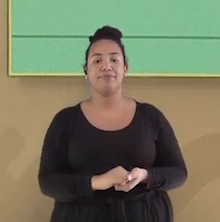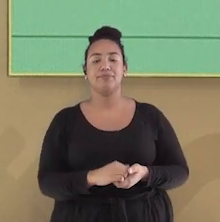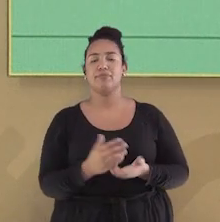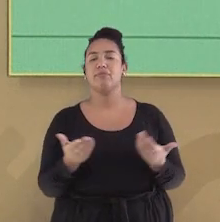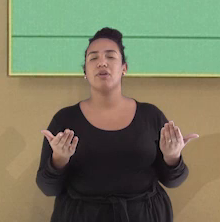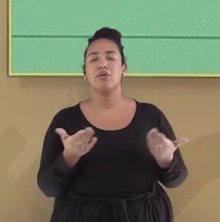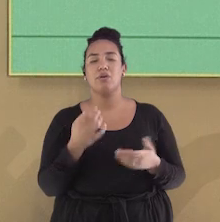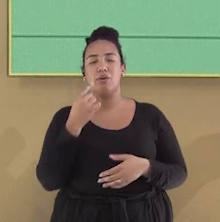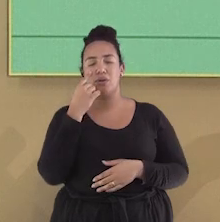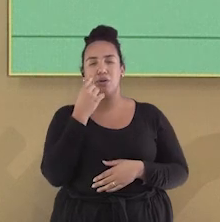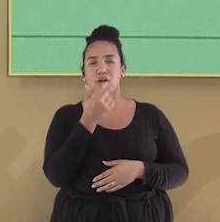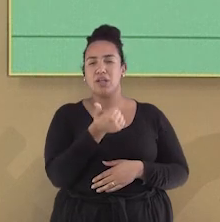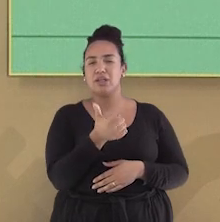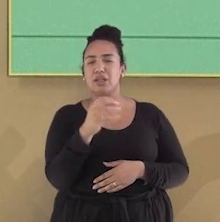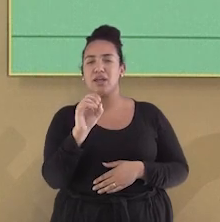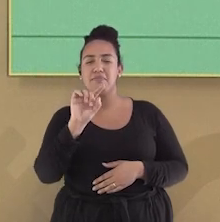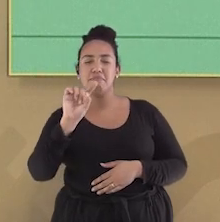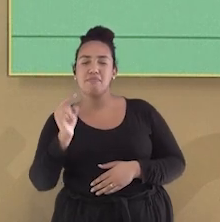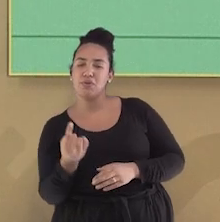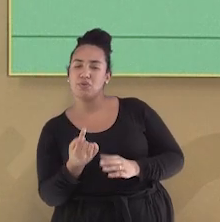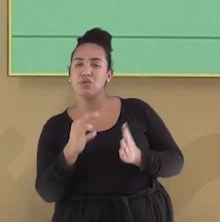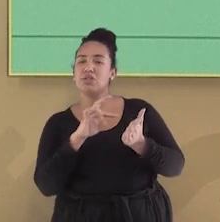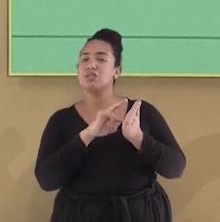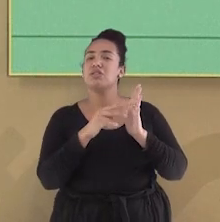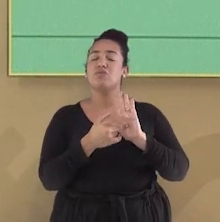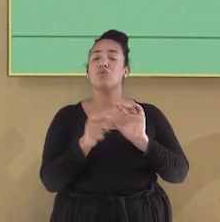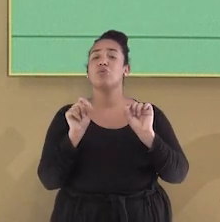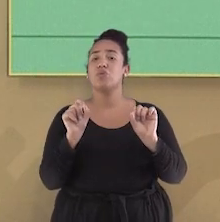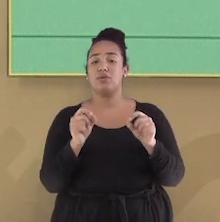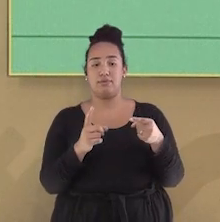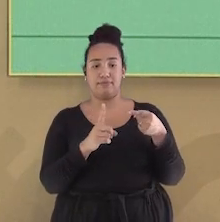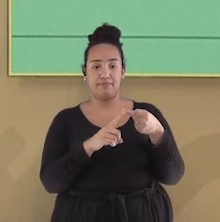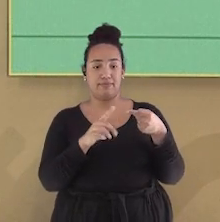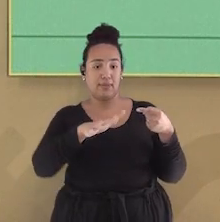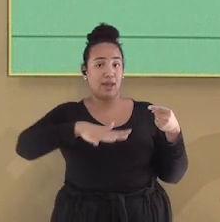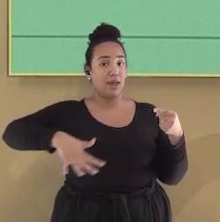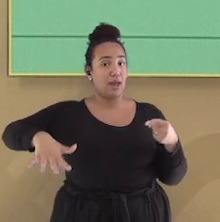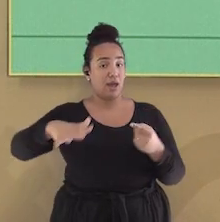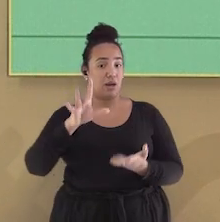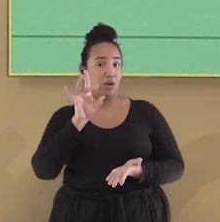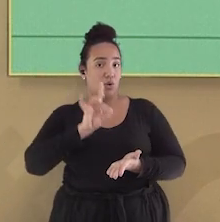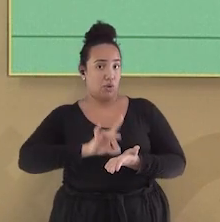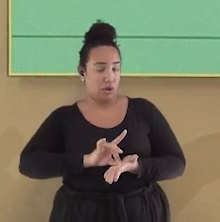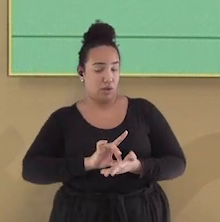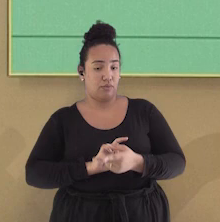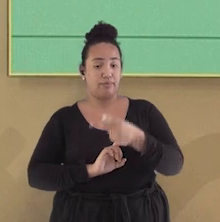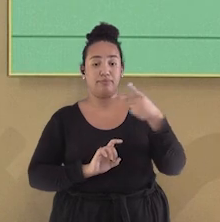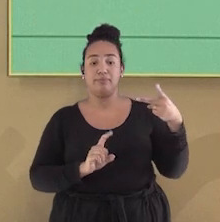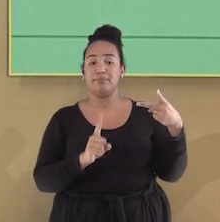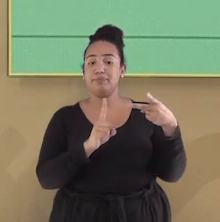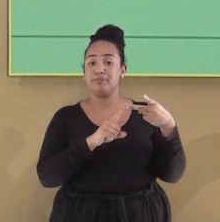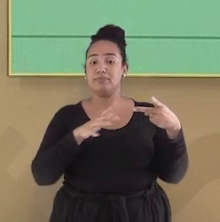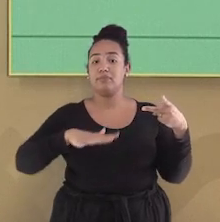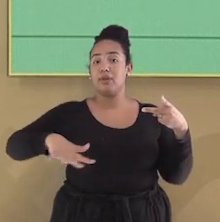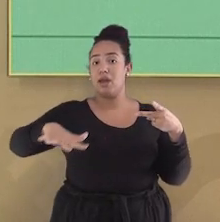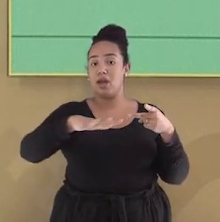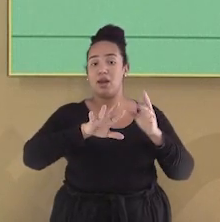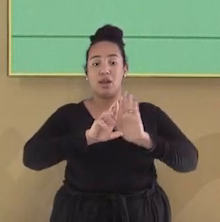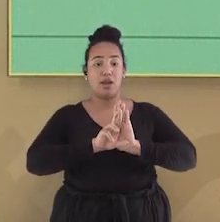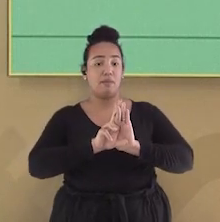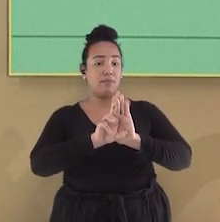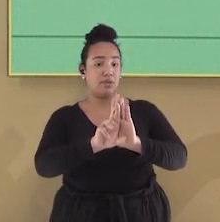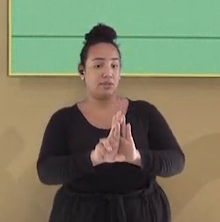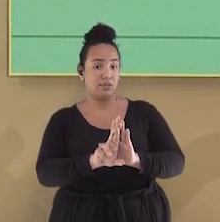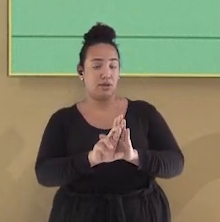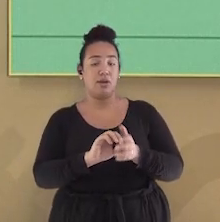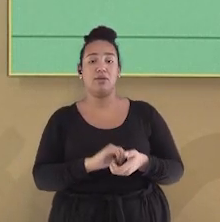que representa o número 10.000? Opção A, a área real. B, a área